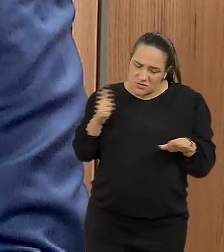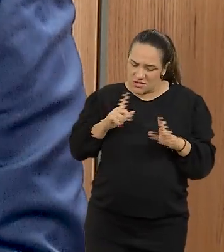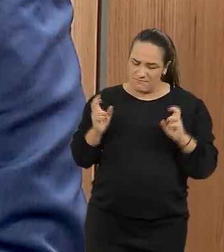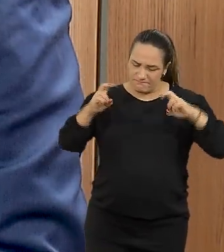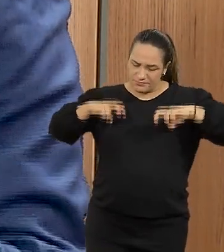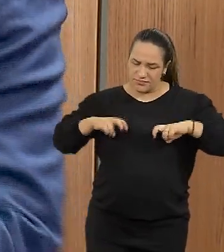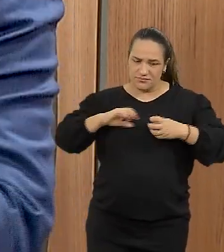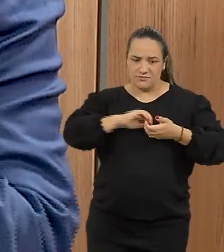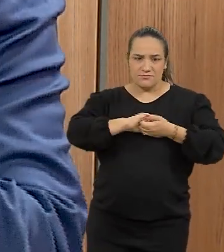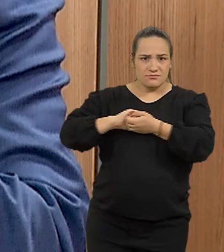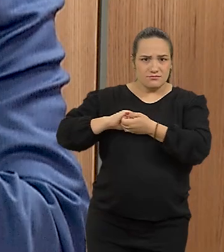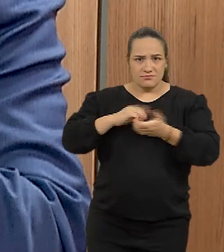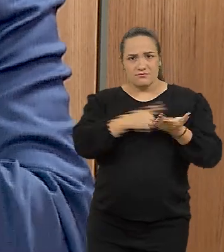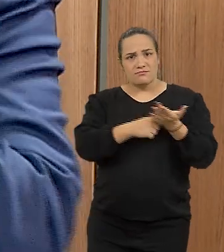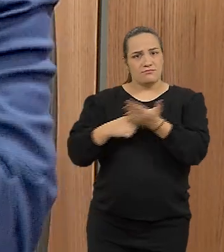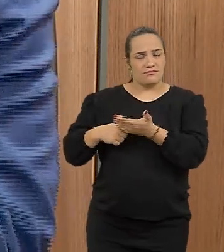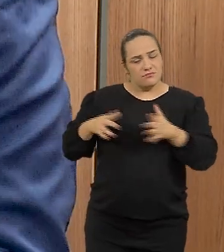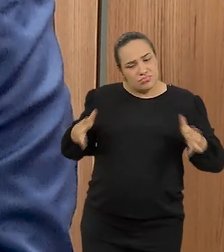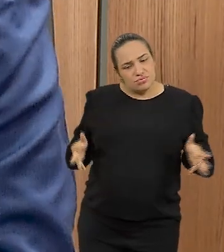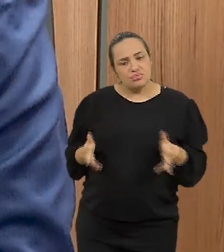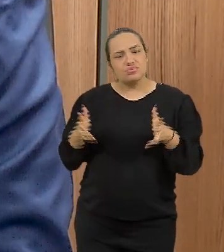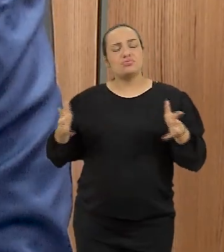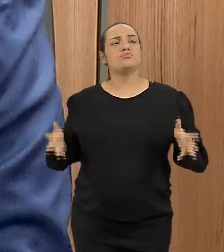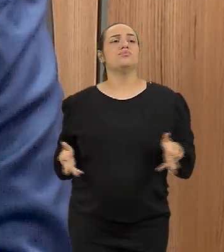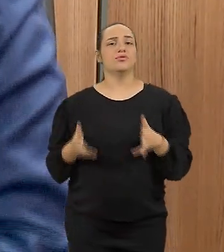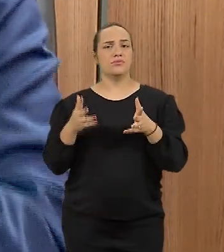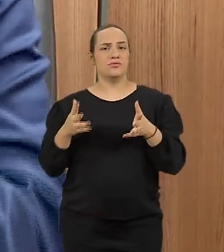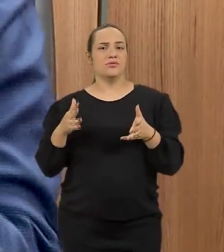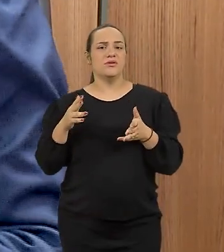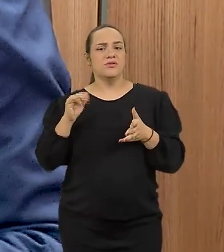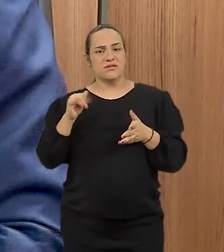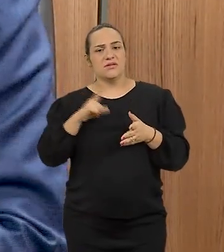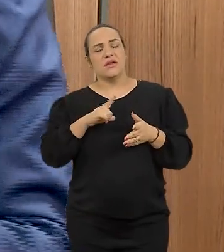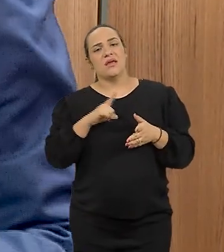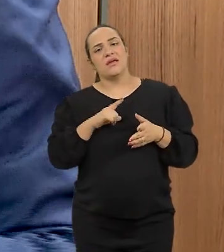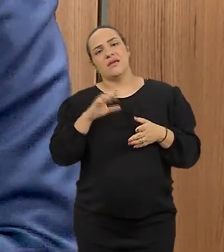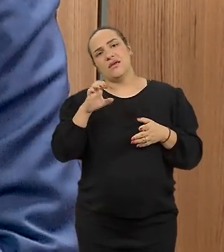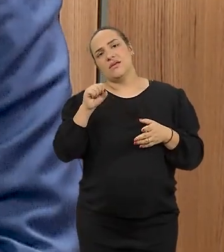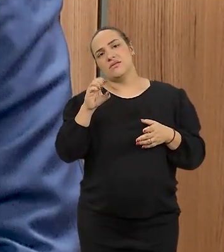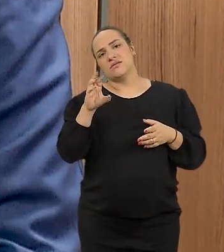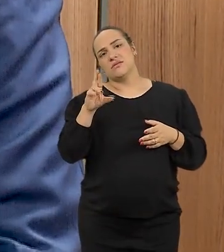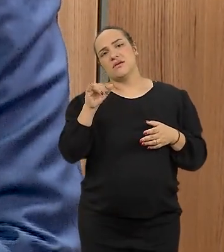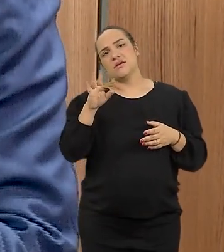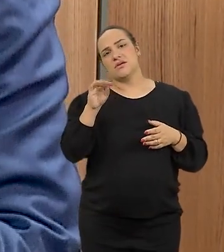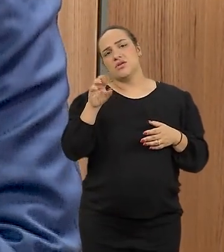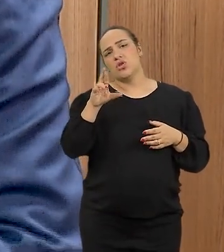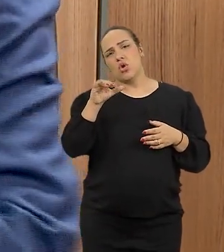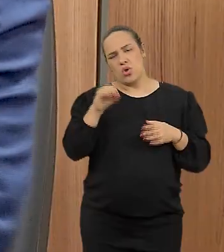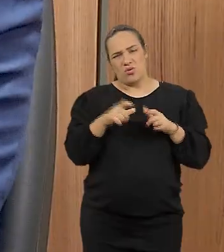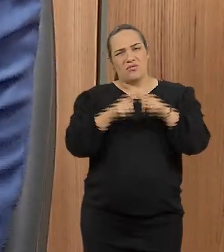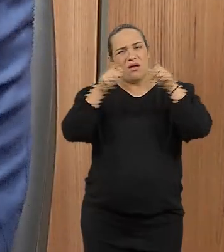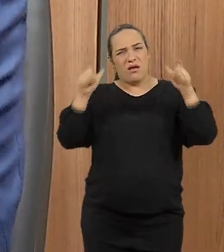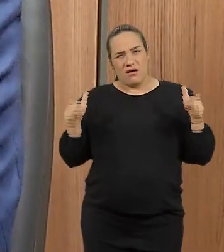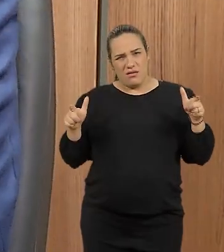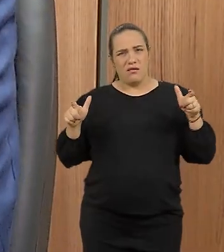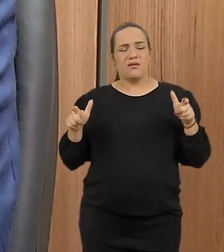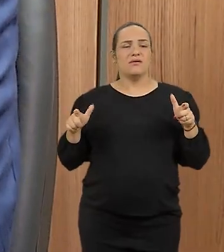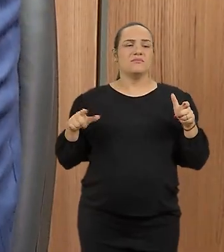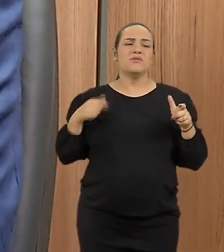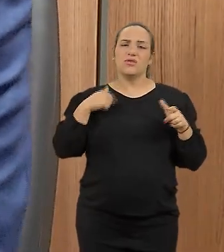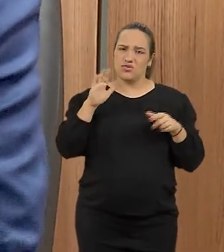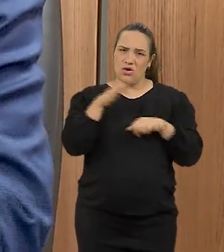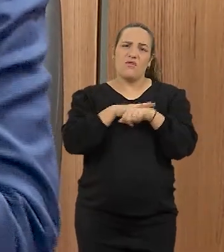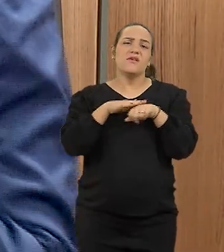mediação e na conciliação própria, ter setores internos, aqueles escritórios que são maiores, setores internos voltados para